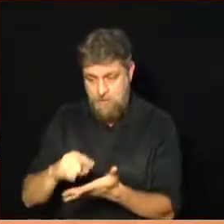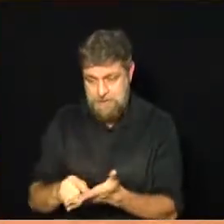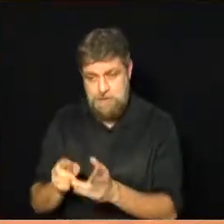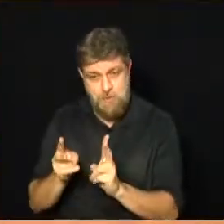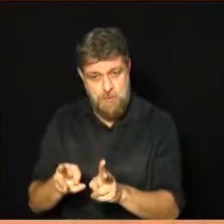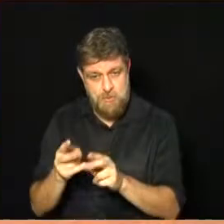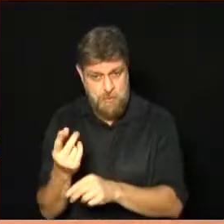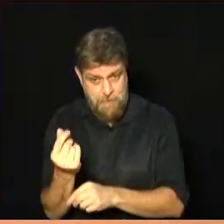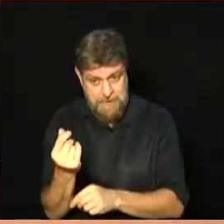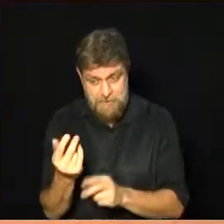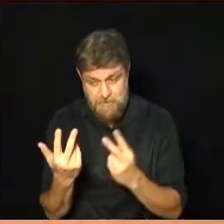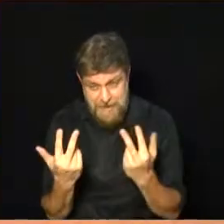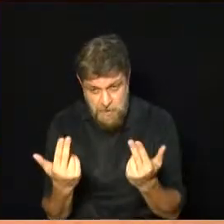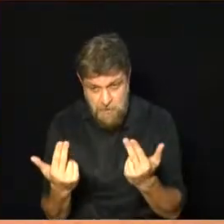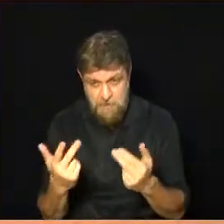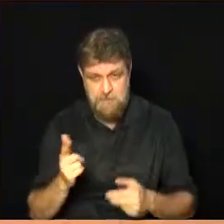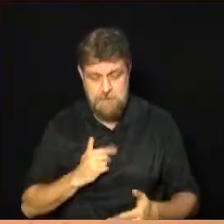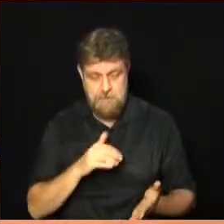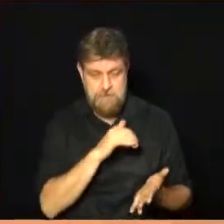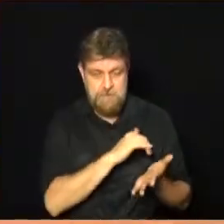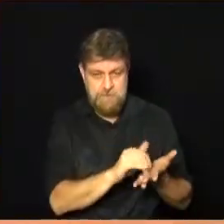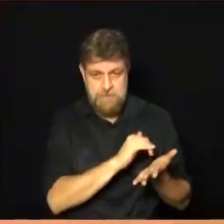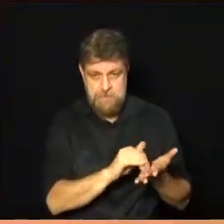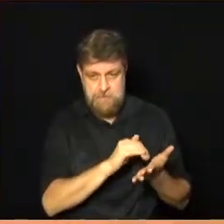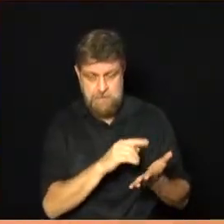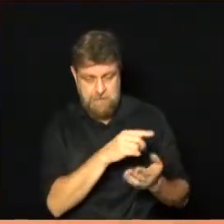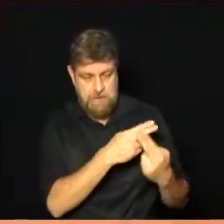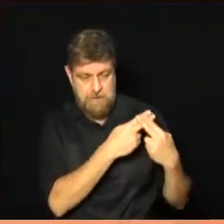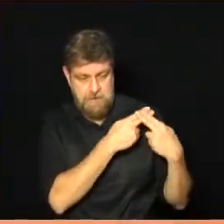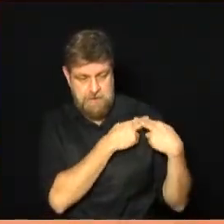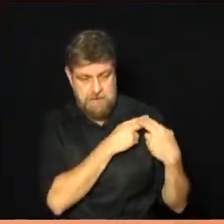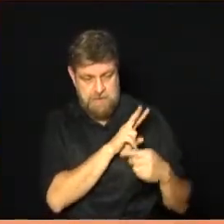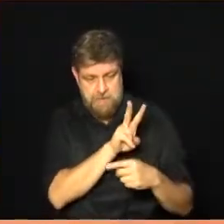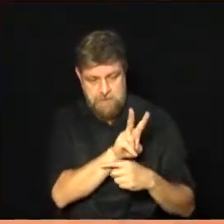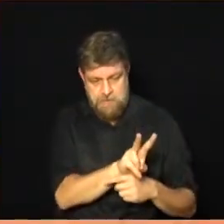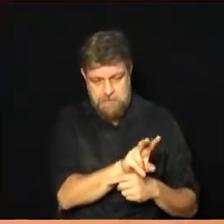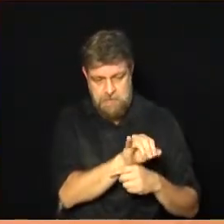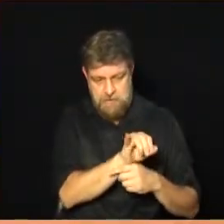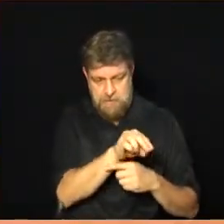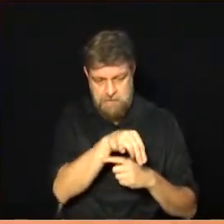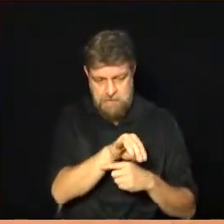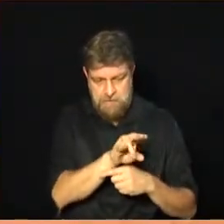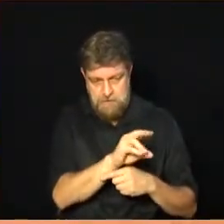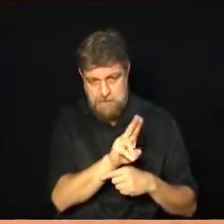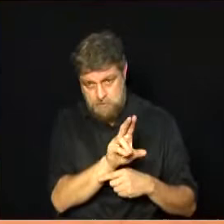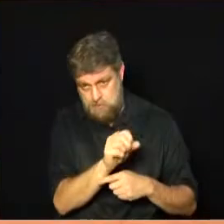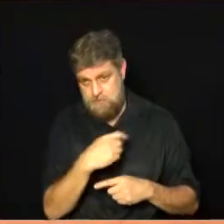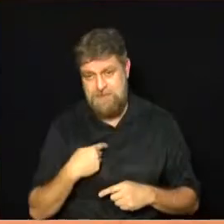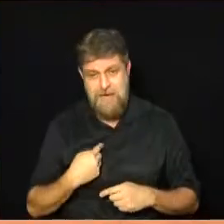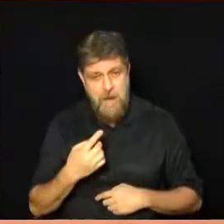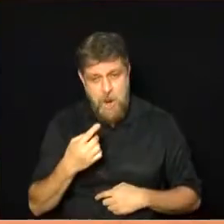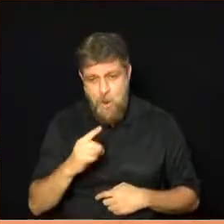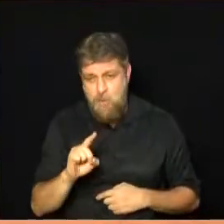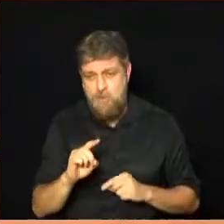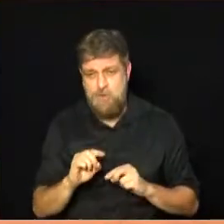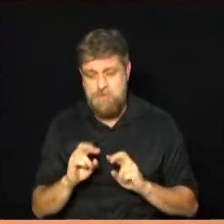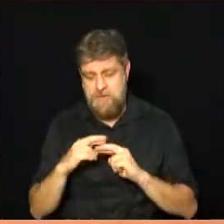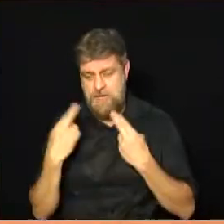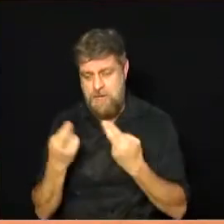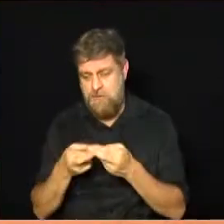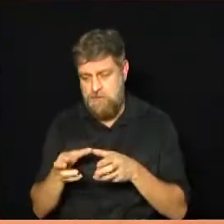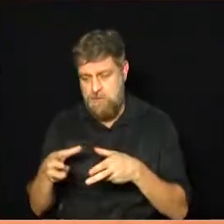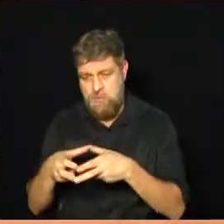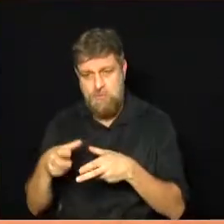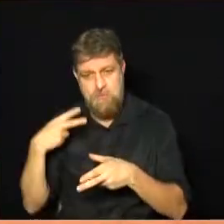informações repassadas pelo secretário de Transportes, Vinícius Riveretti, na última reunião da Comissão de Mobilidade Urbana, no